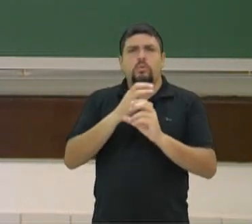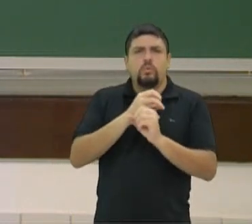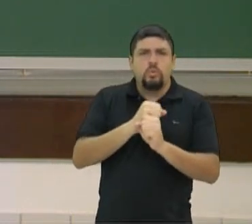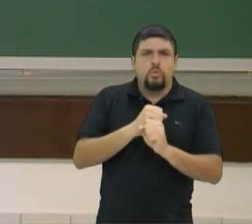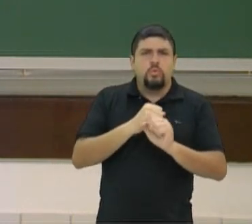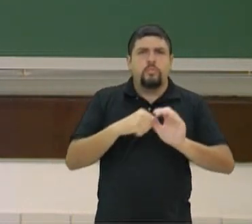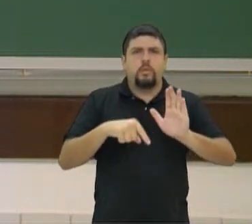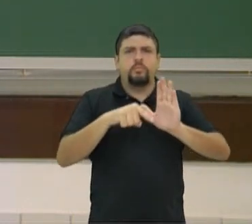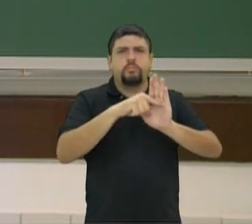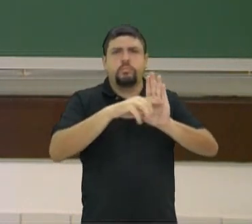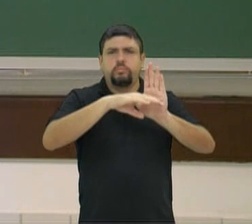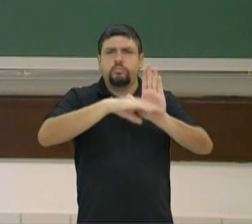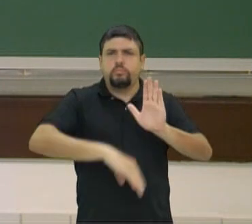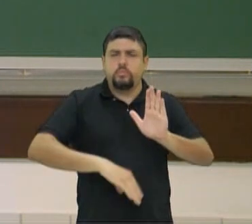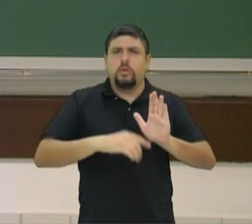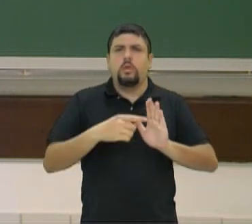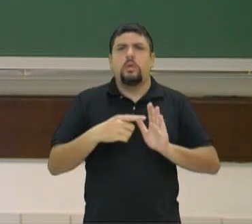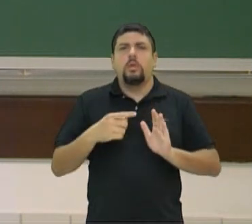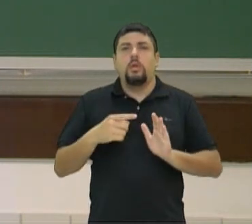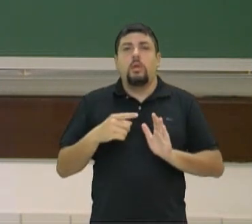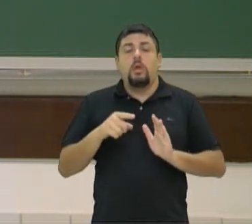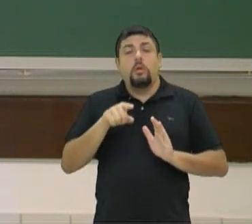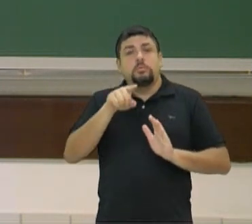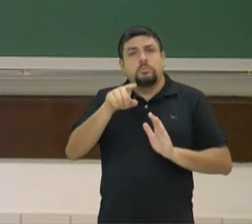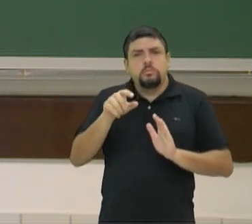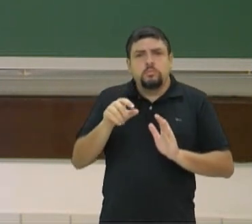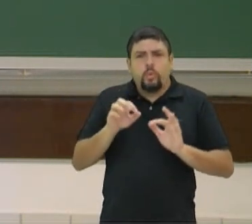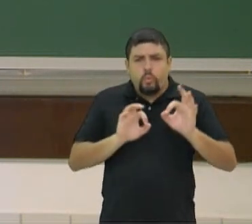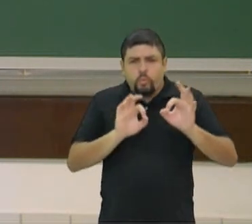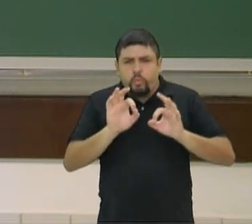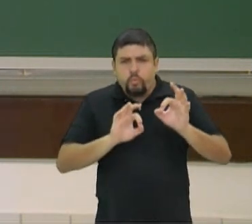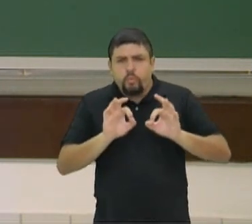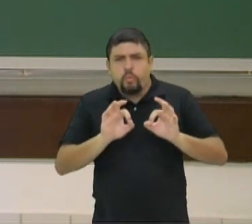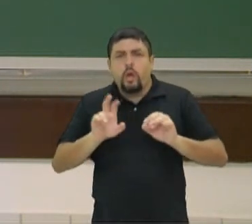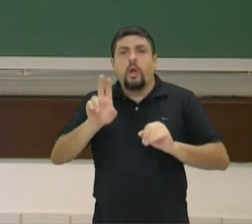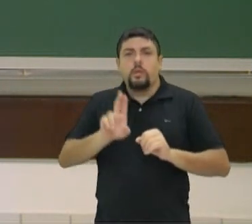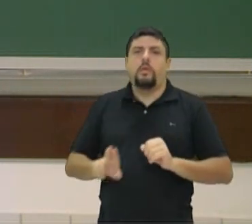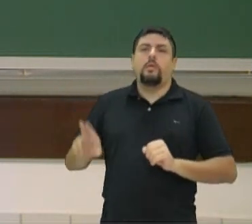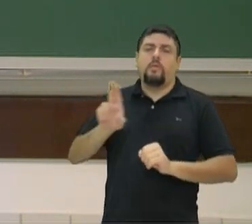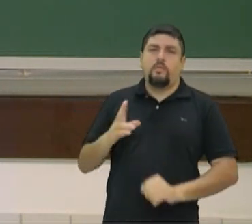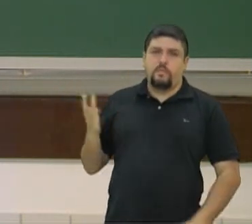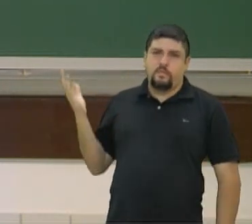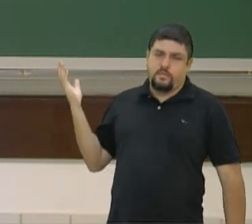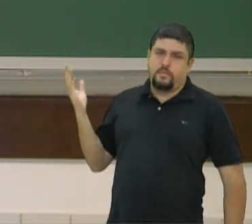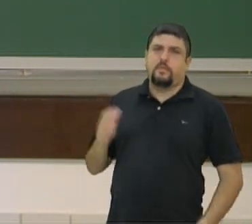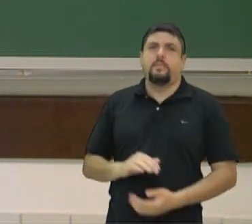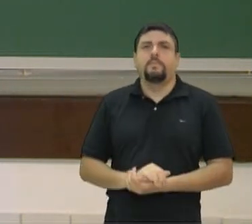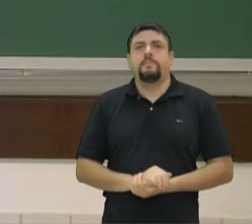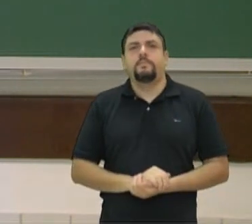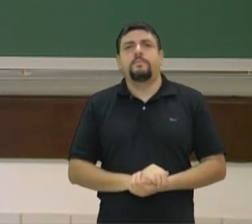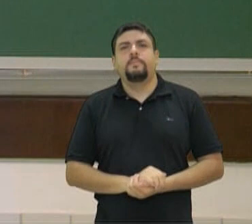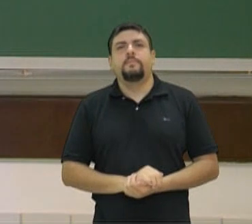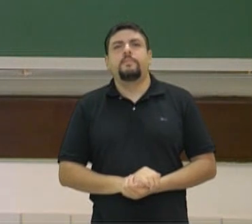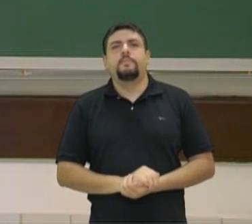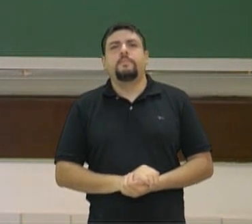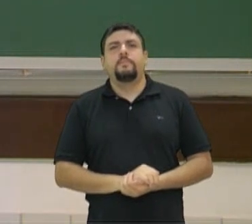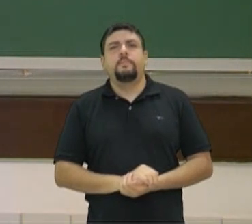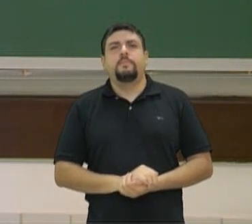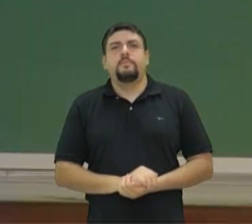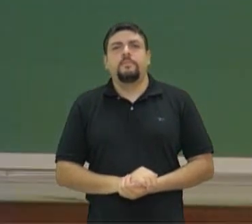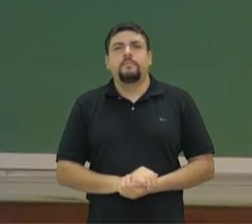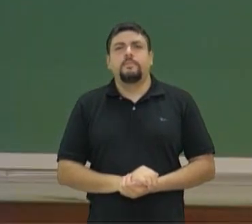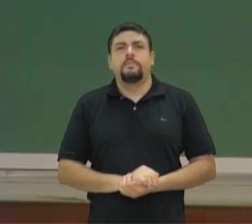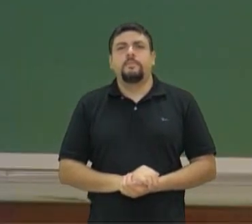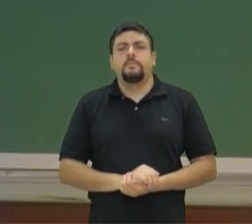subtração. Tudo aquilo que você vê dentro do complexo, você usa para aplicar em outros exercícios. Vamos lá? Vamos comigo então aqui? Lá no